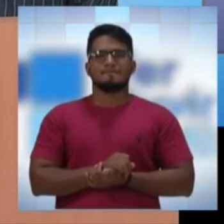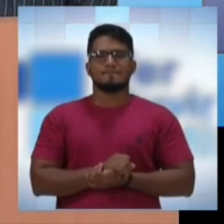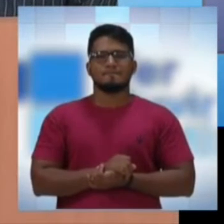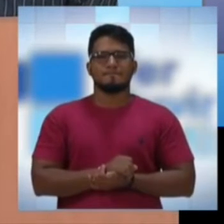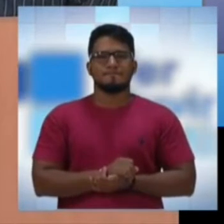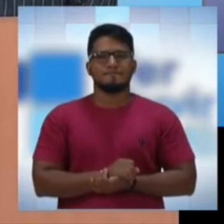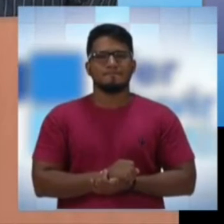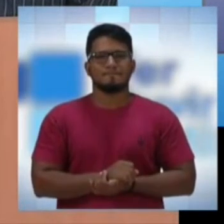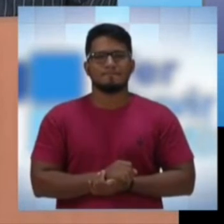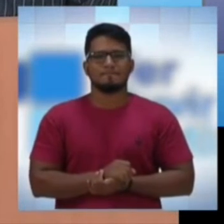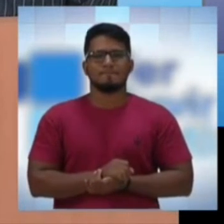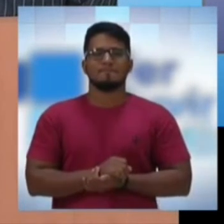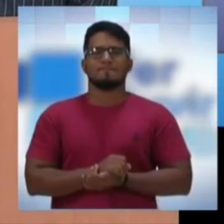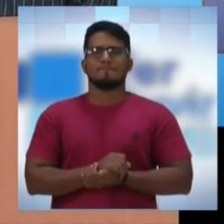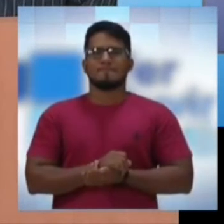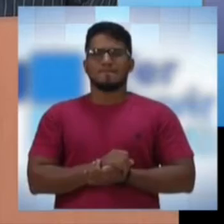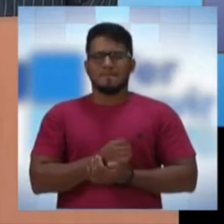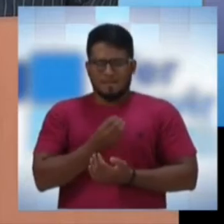amor,